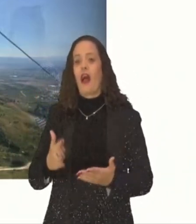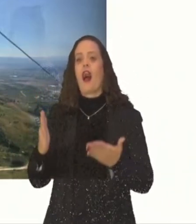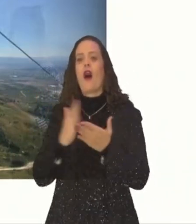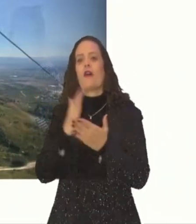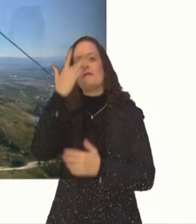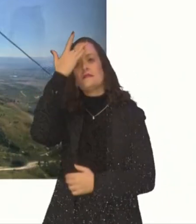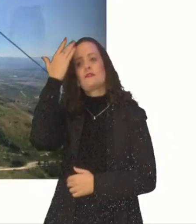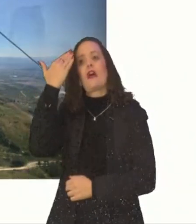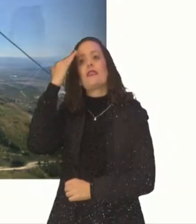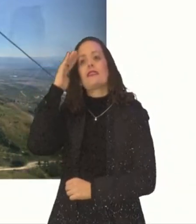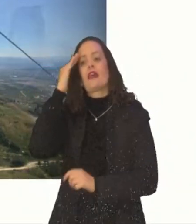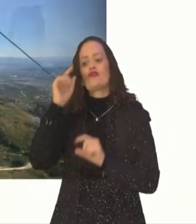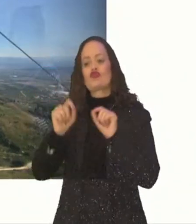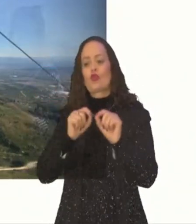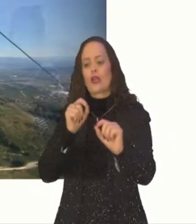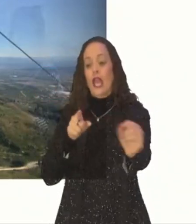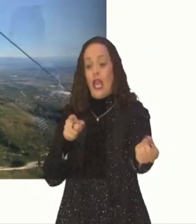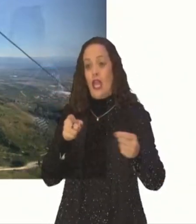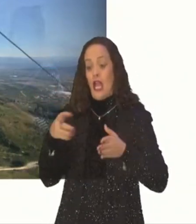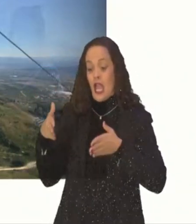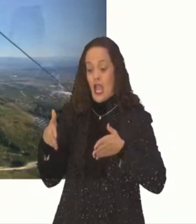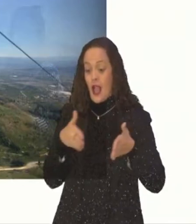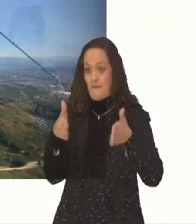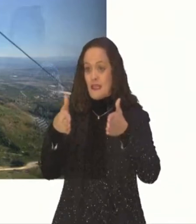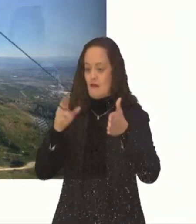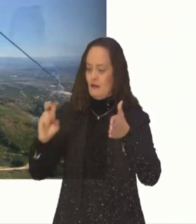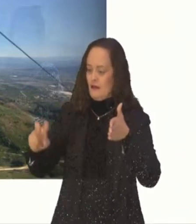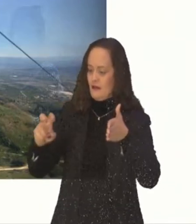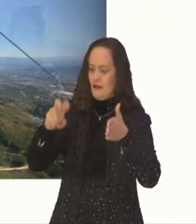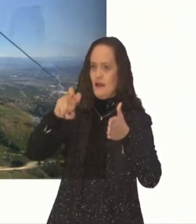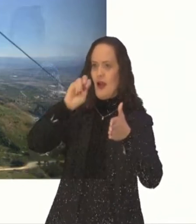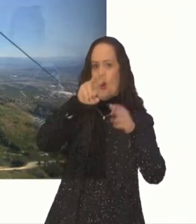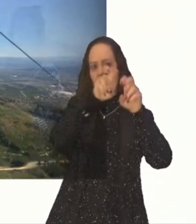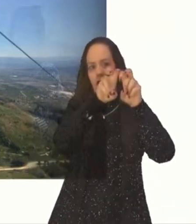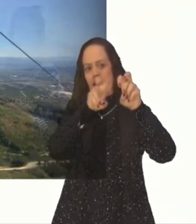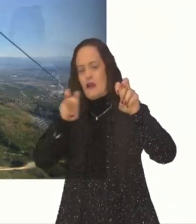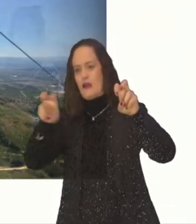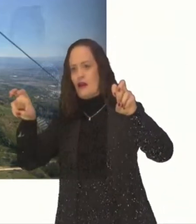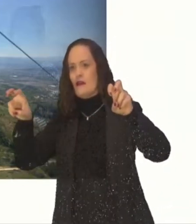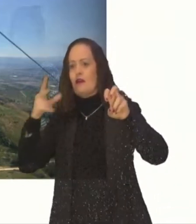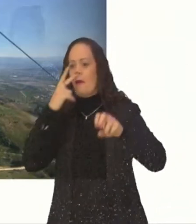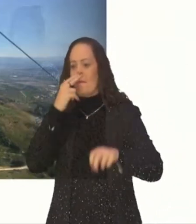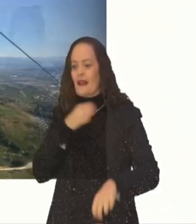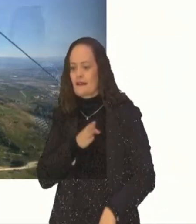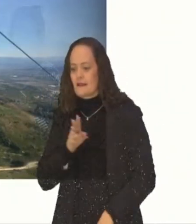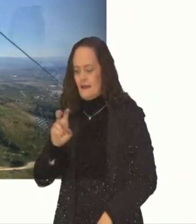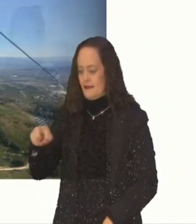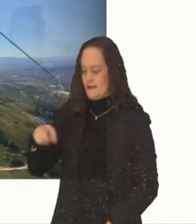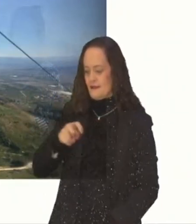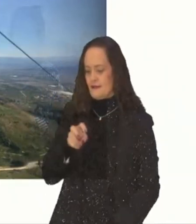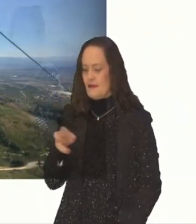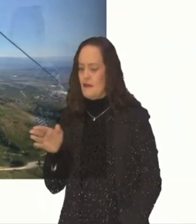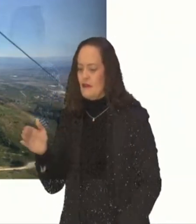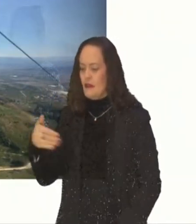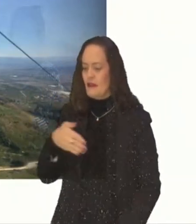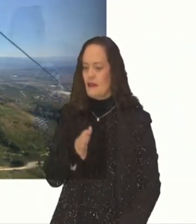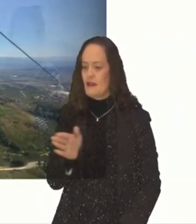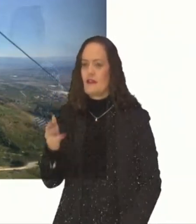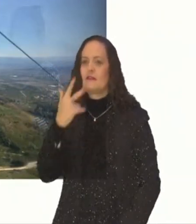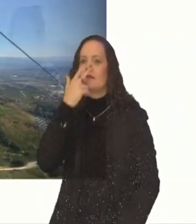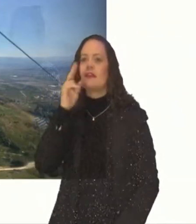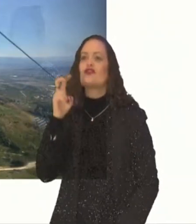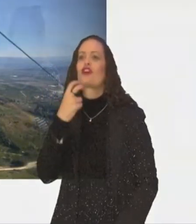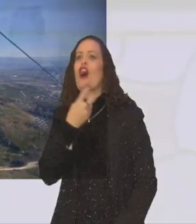também a lenda diz que este caminho sinuoso faz referência a uma cobra, a uma serpente, em virtude